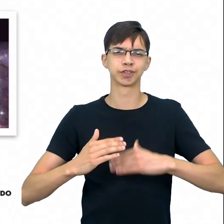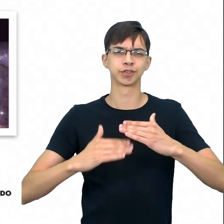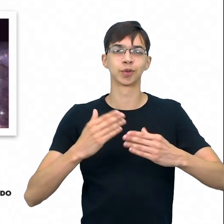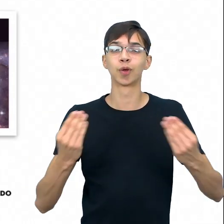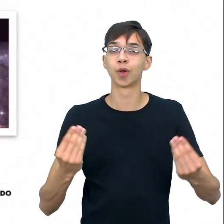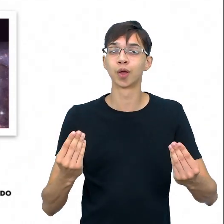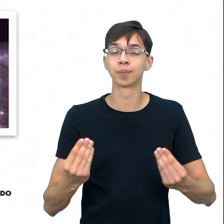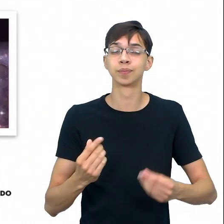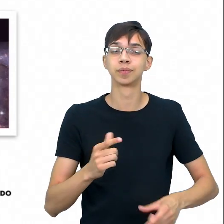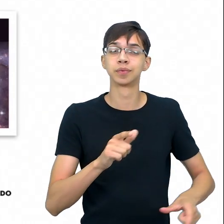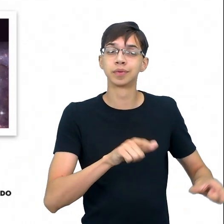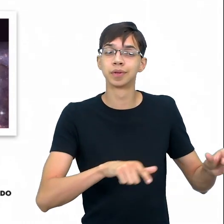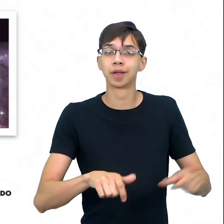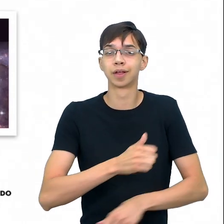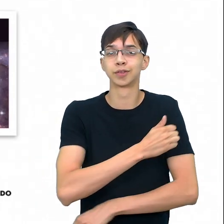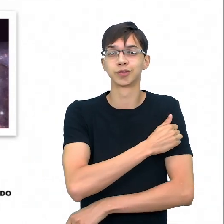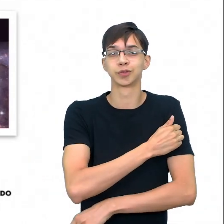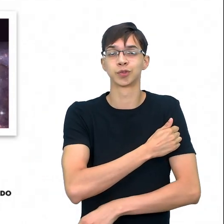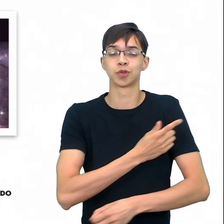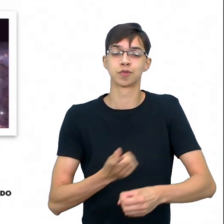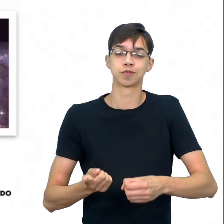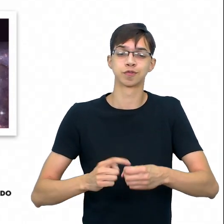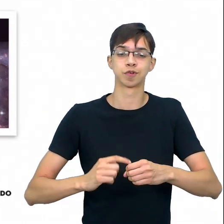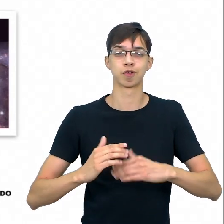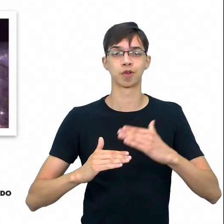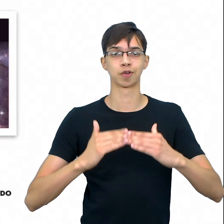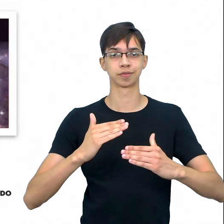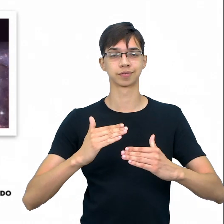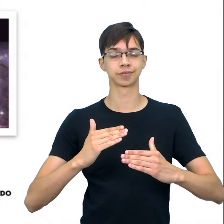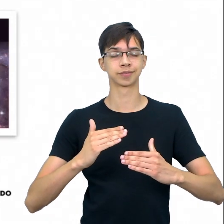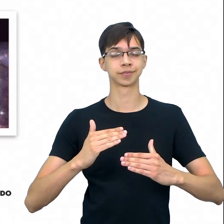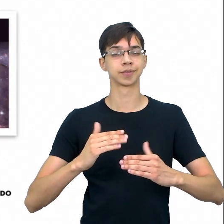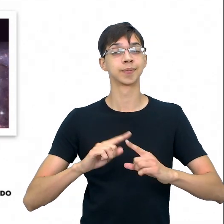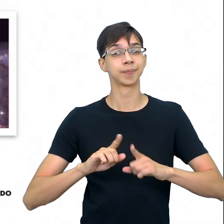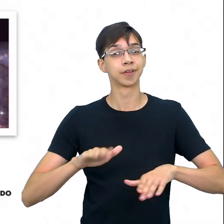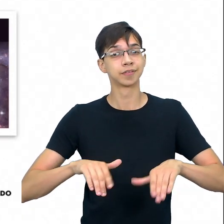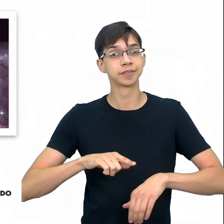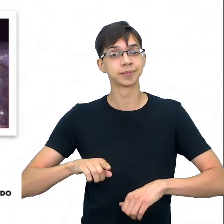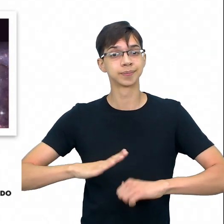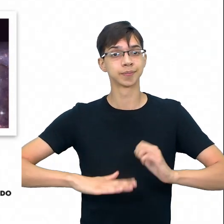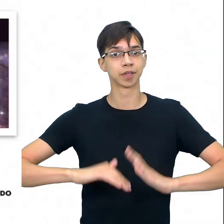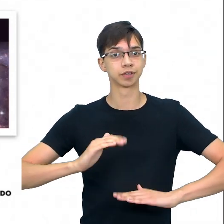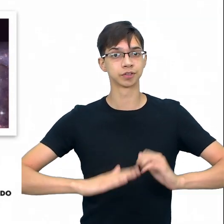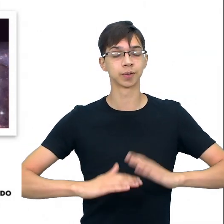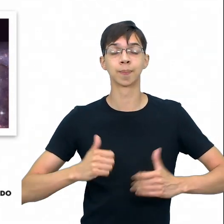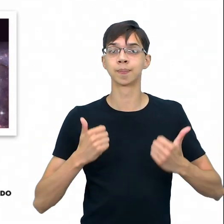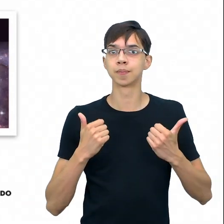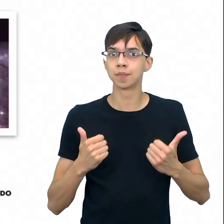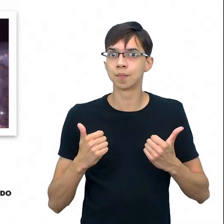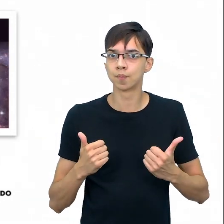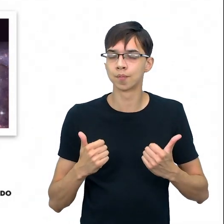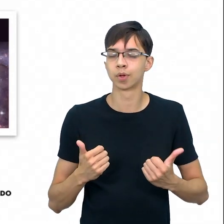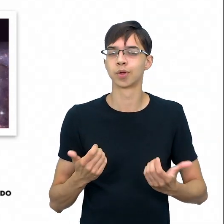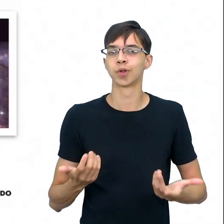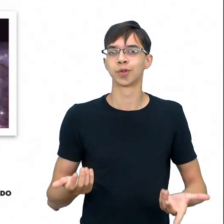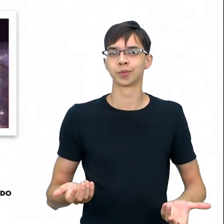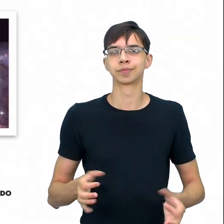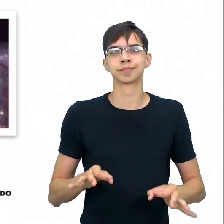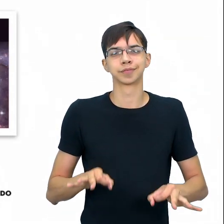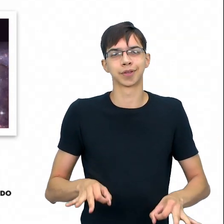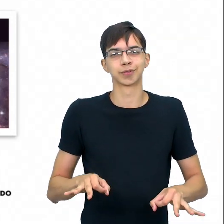dos estudantes, mas, de repente, você fez uma boa prática, que tem dado certo, que tem funcionado, principalmente agora com essas